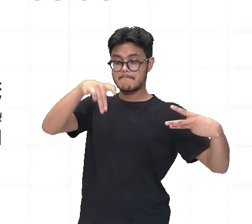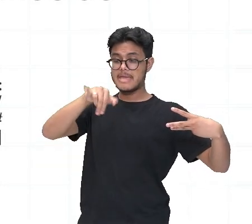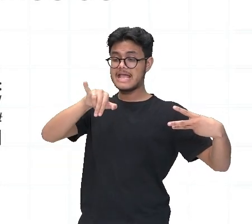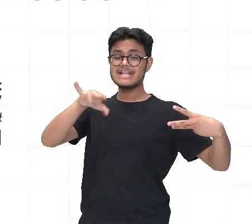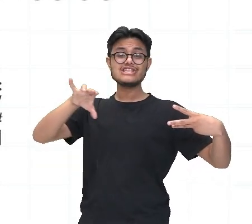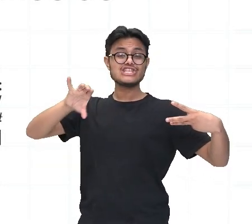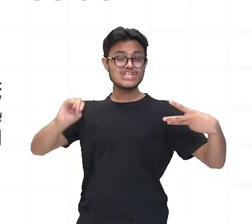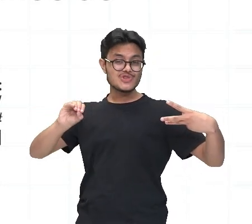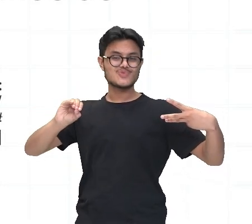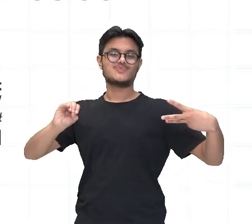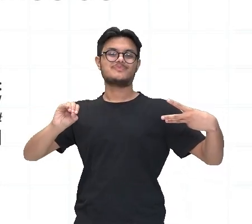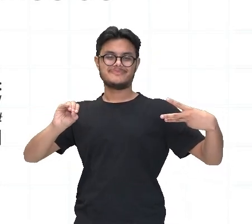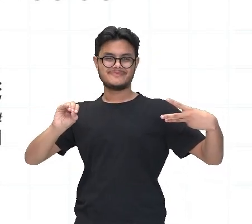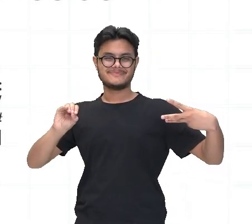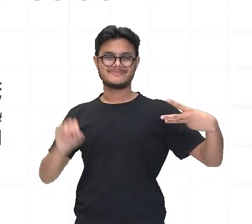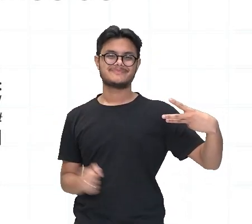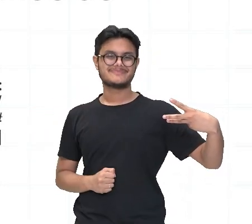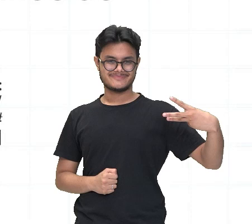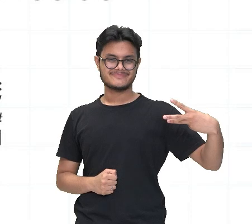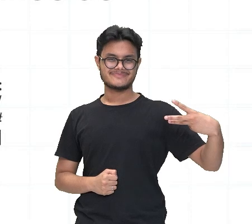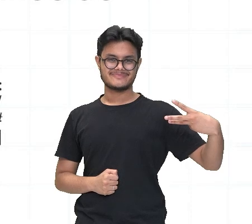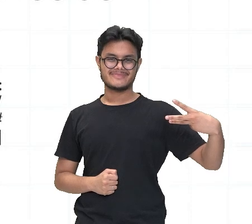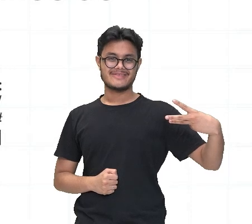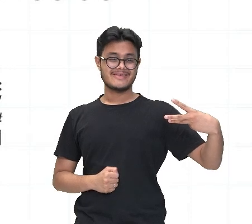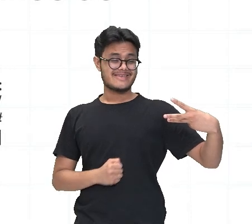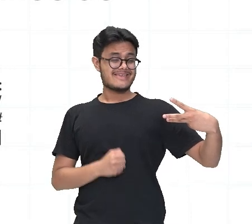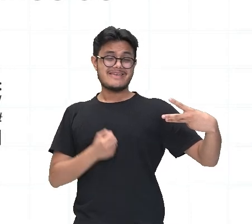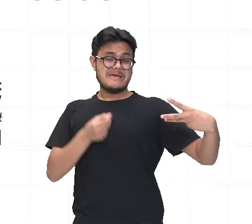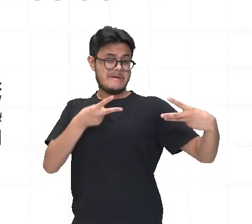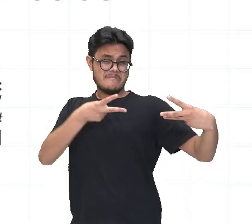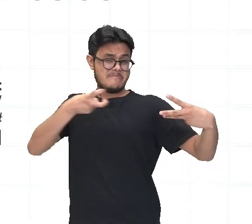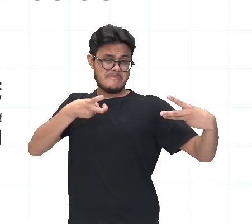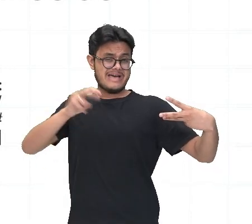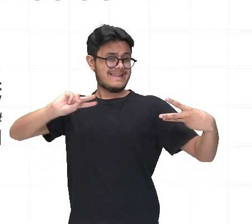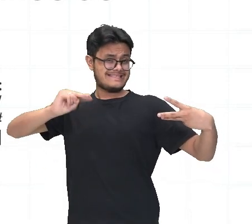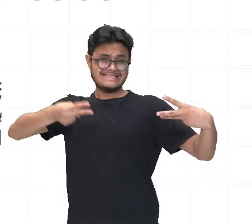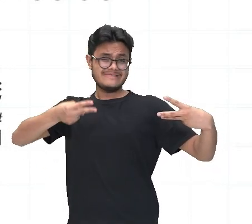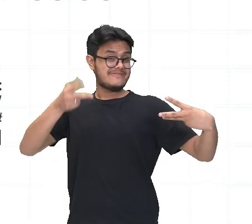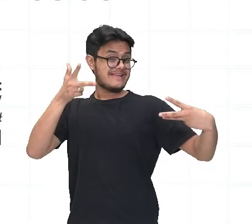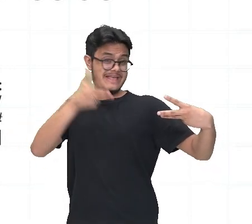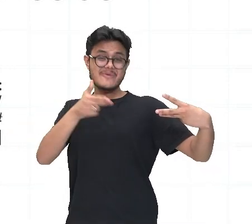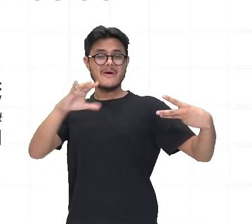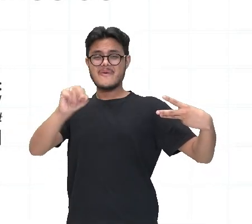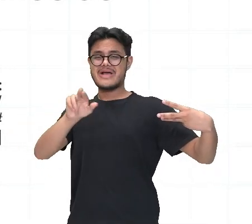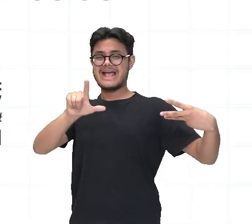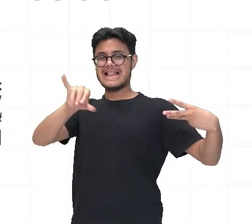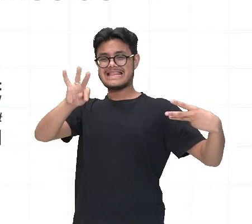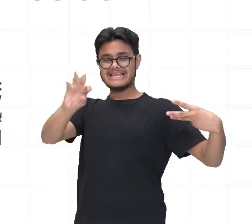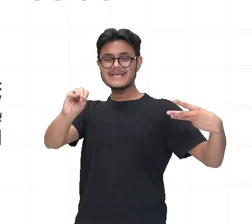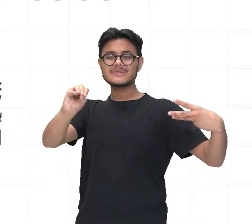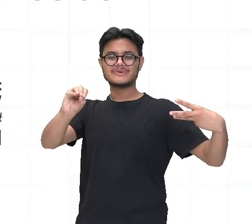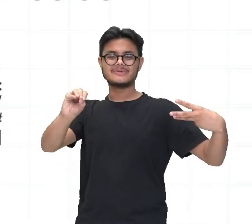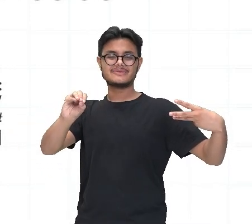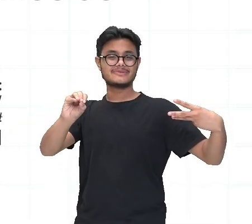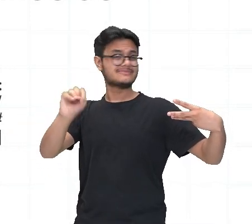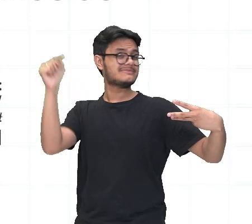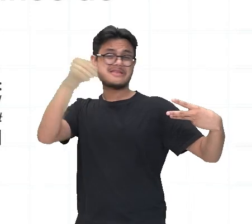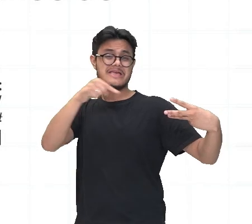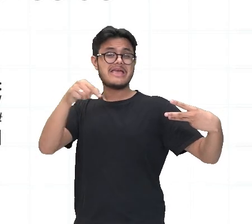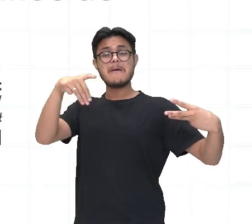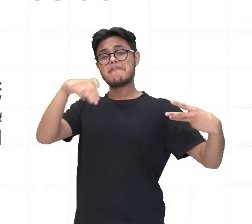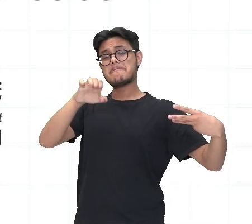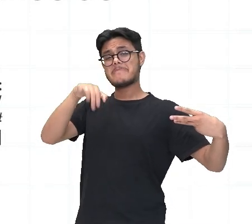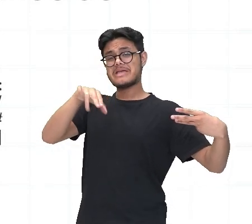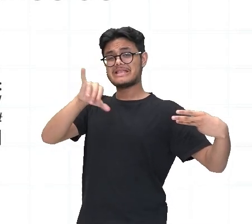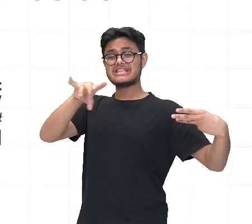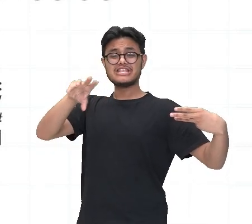E adiante, nós substituímos, trocamos por o menino. Que nesse contexto aí, Carlito e o